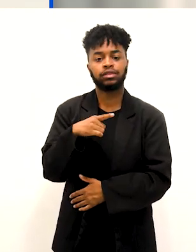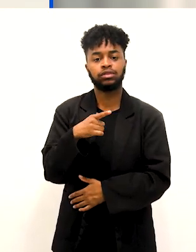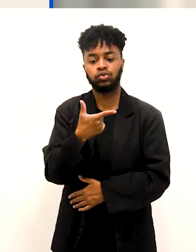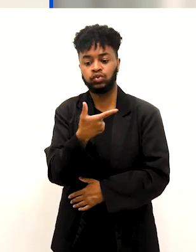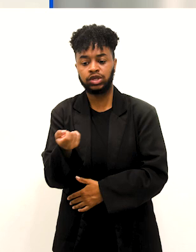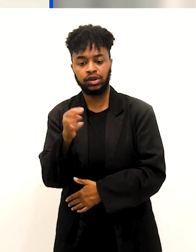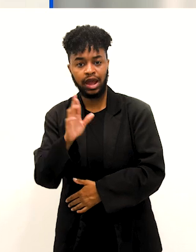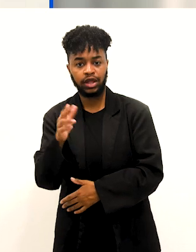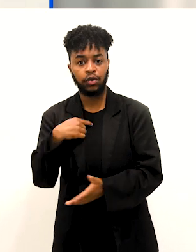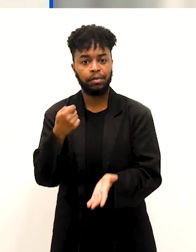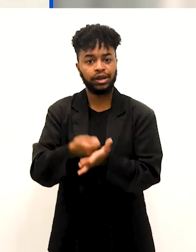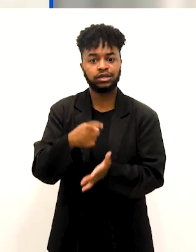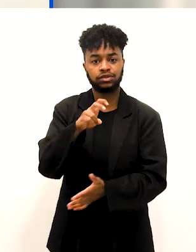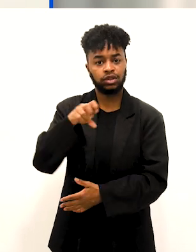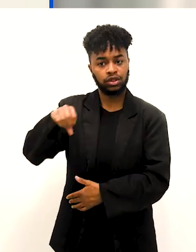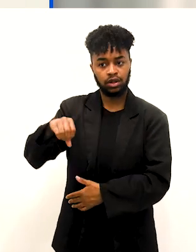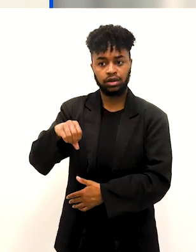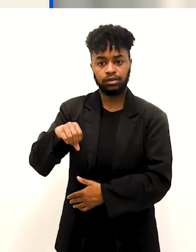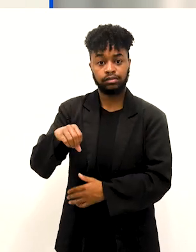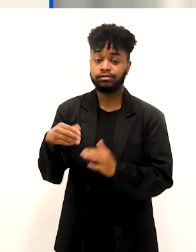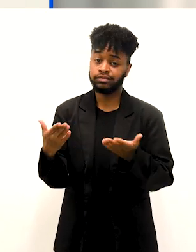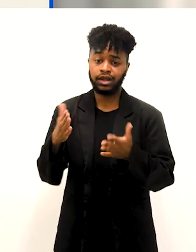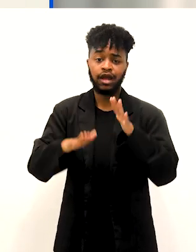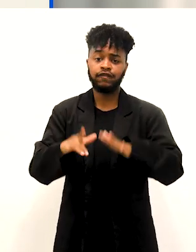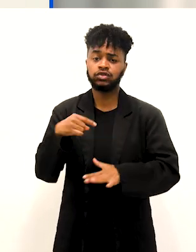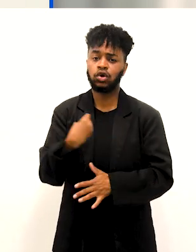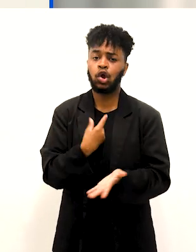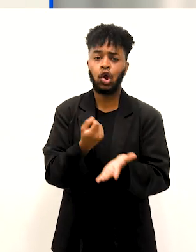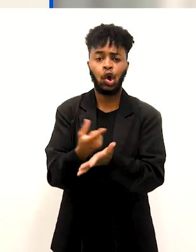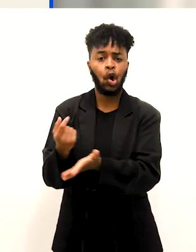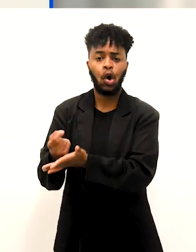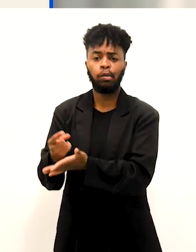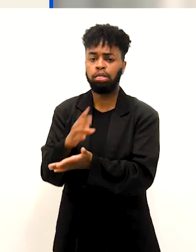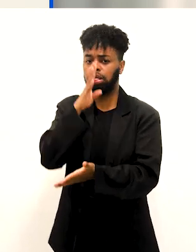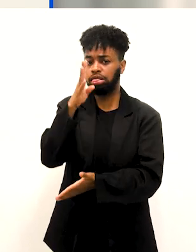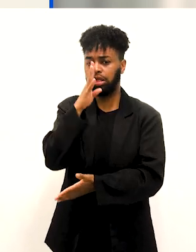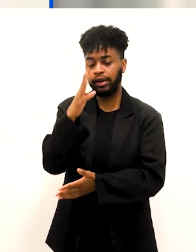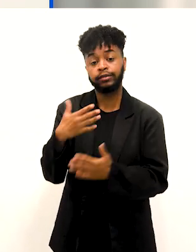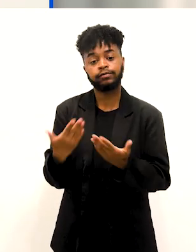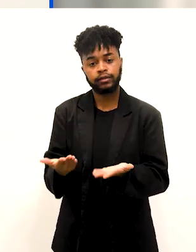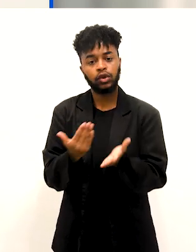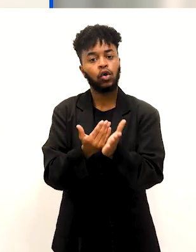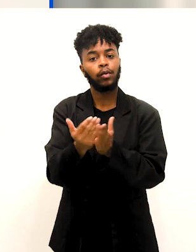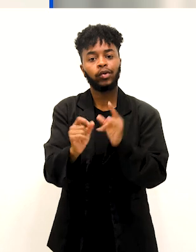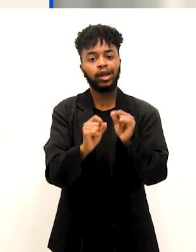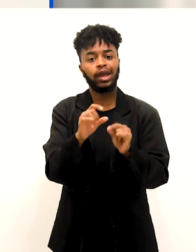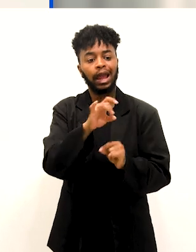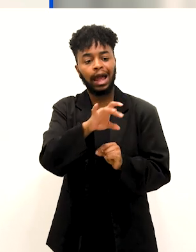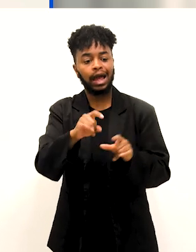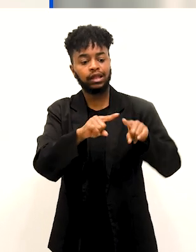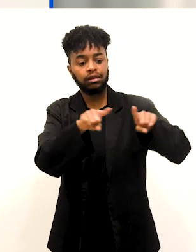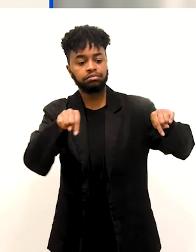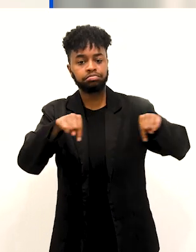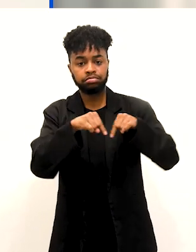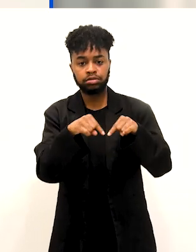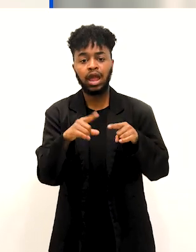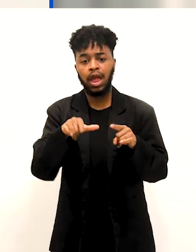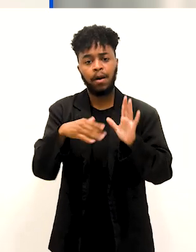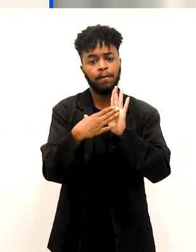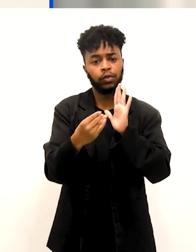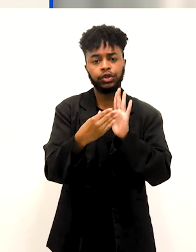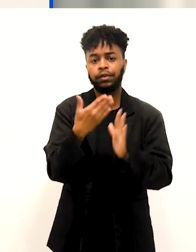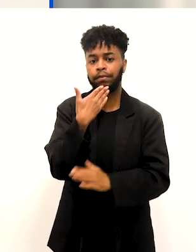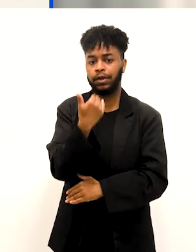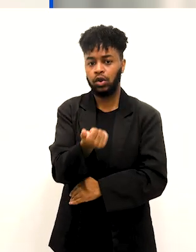59. Comprou sem precisar. O brasileiro compra muito por impulso, né? Infelizmente. Então começa cômodo por cômodo. É o modelo mais ideal, mas